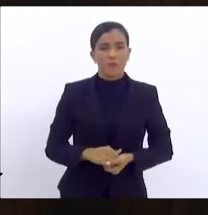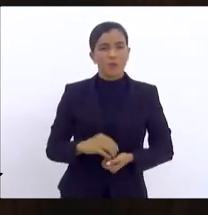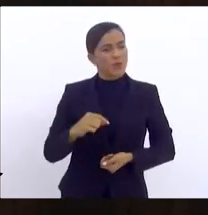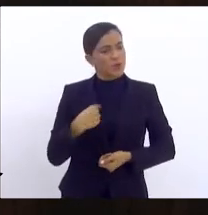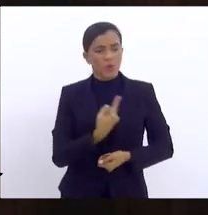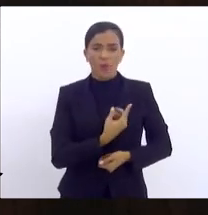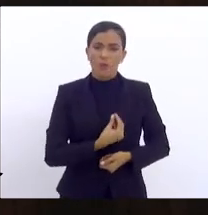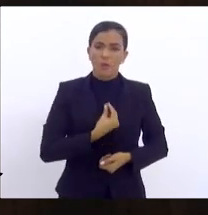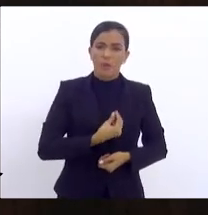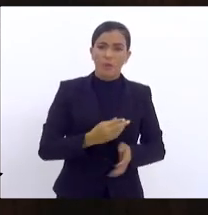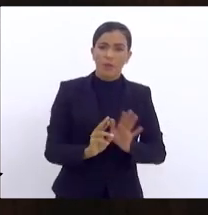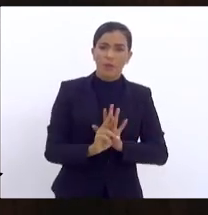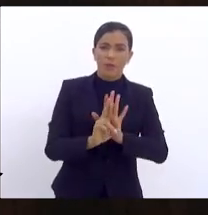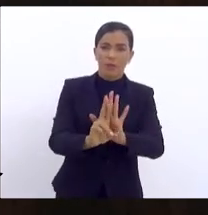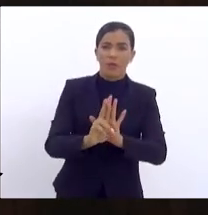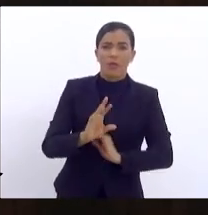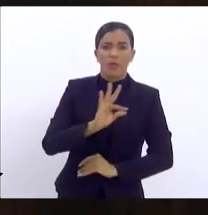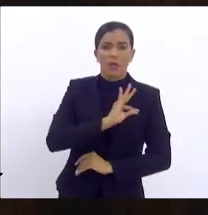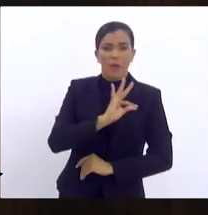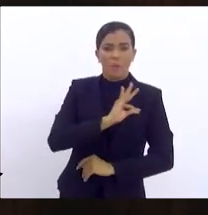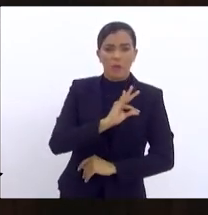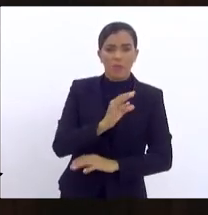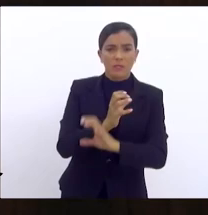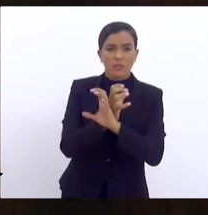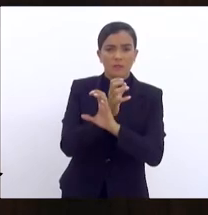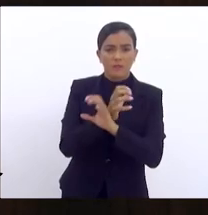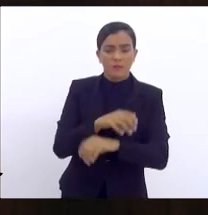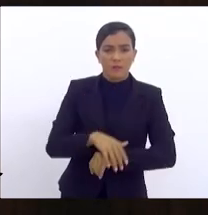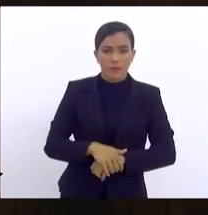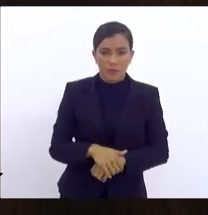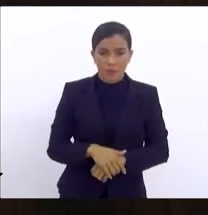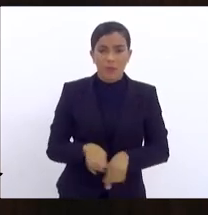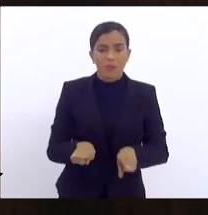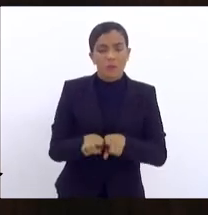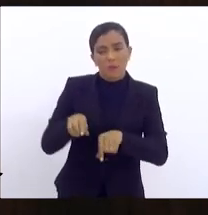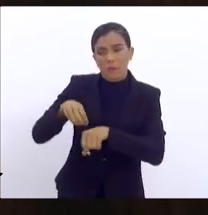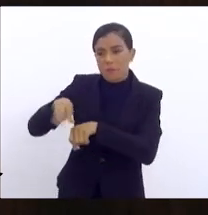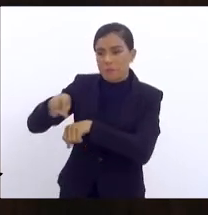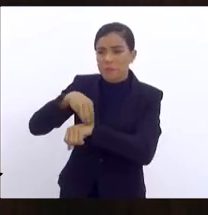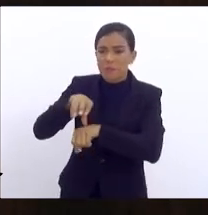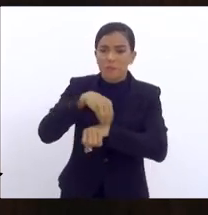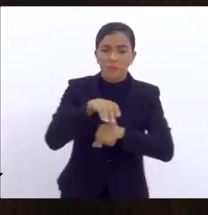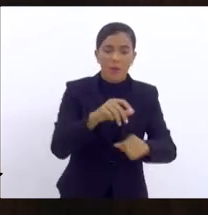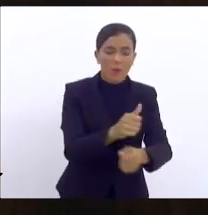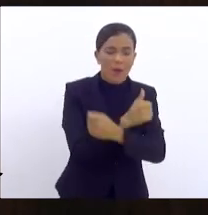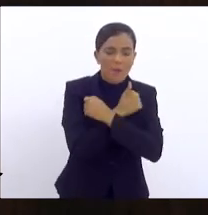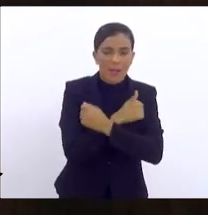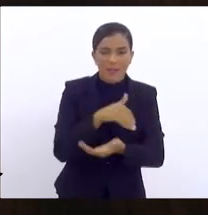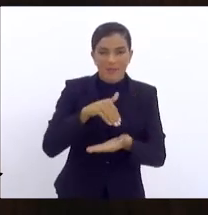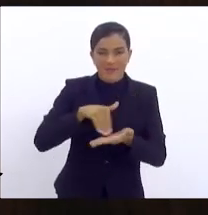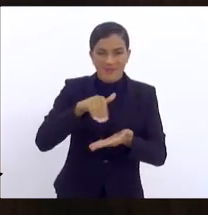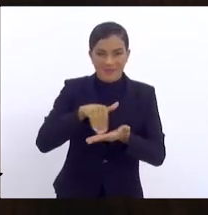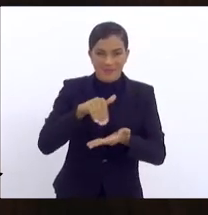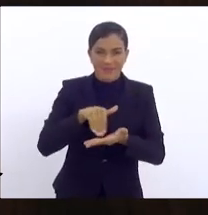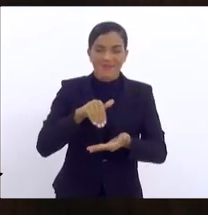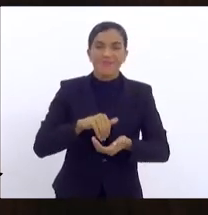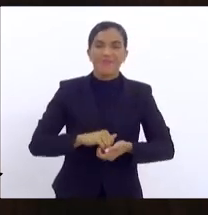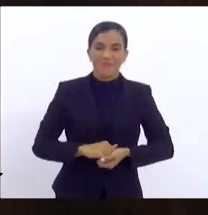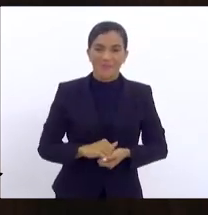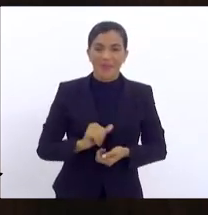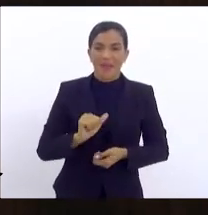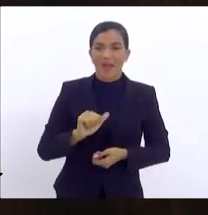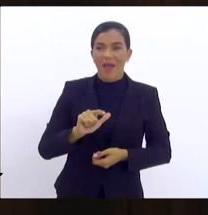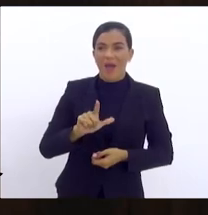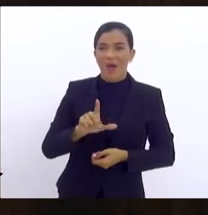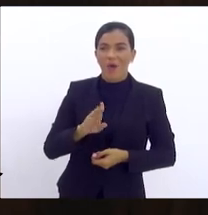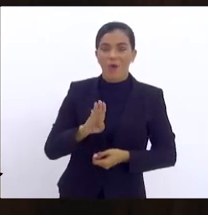representando a polícia civil transmita todos vocês um abraço do nosso secretário Fernando Albuquerque não